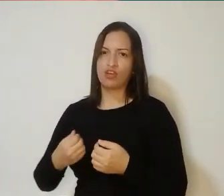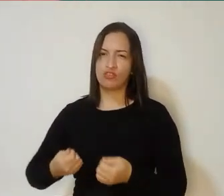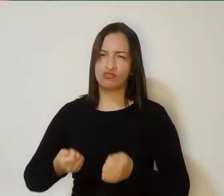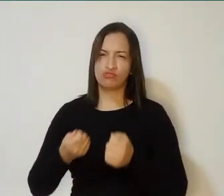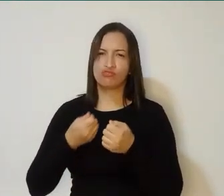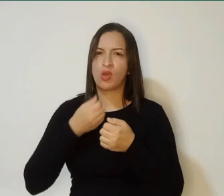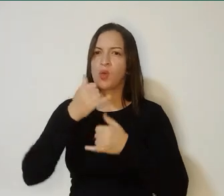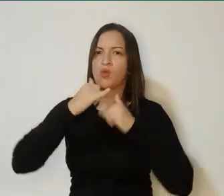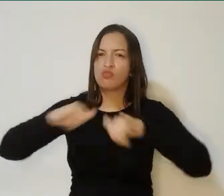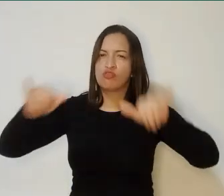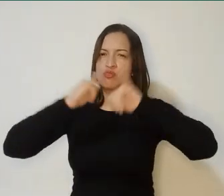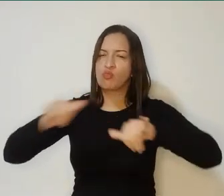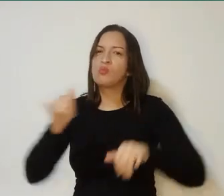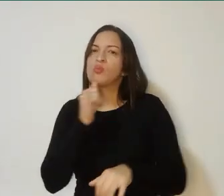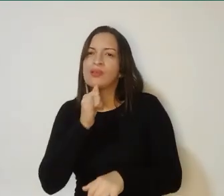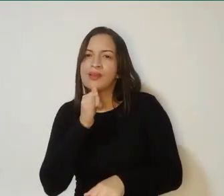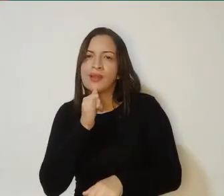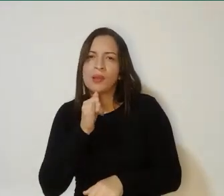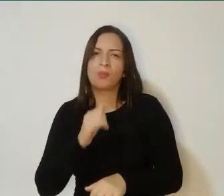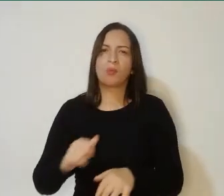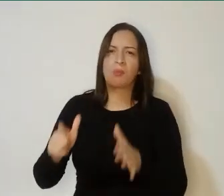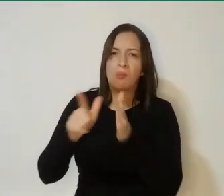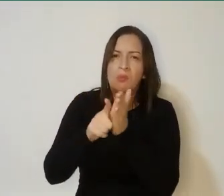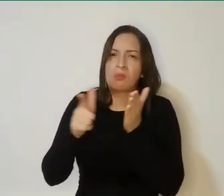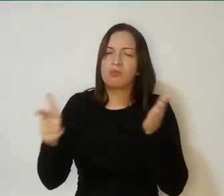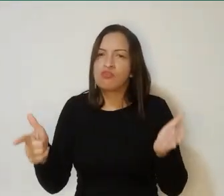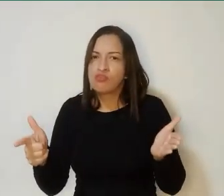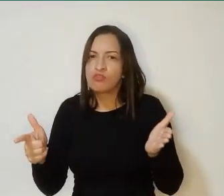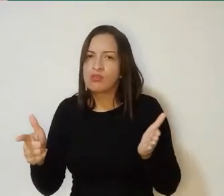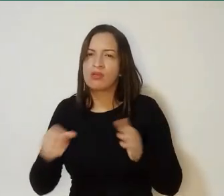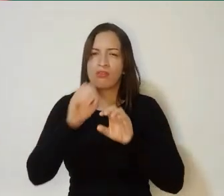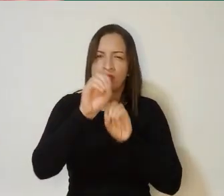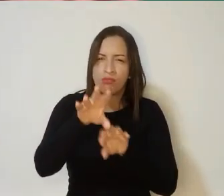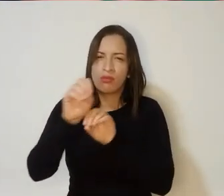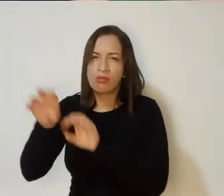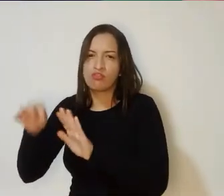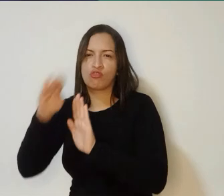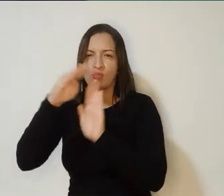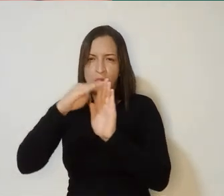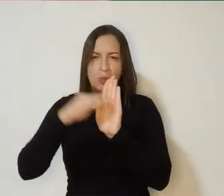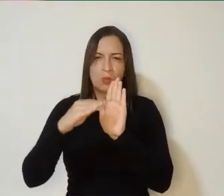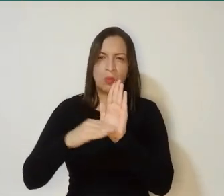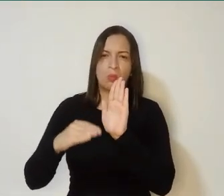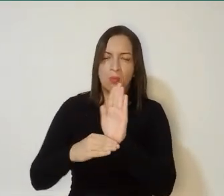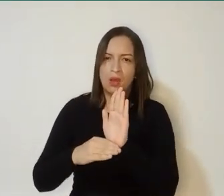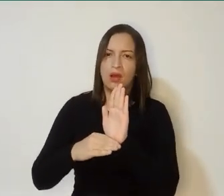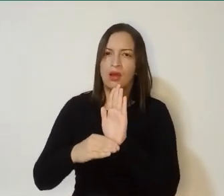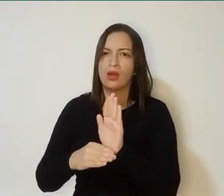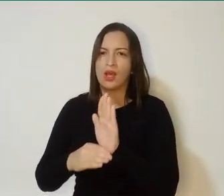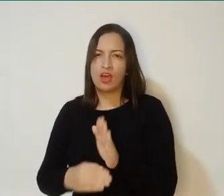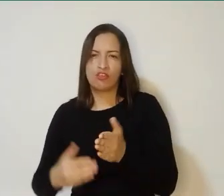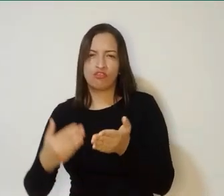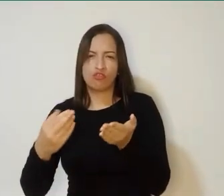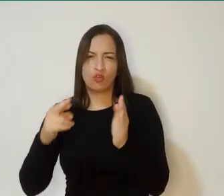uma notícia, como é o caso do texto jornalístico, serve para dar instruções, como são os manuais, as